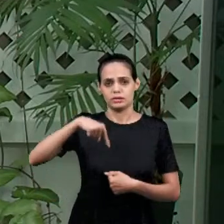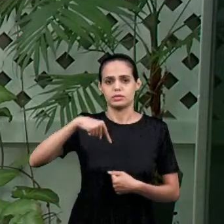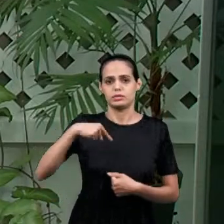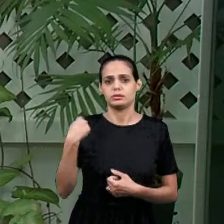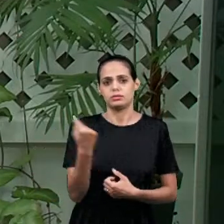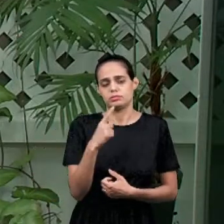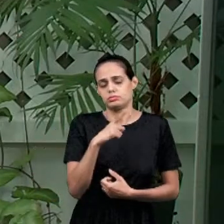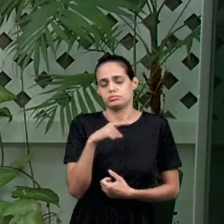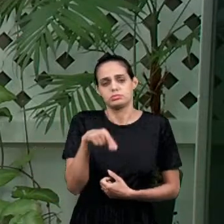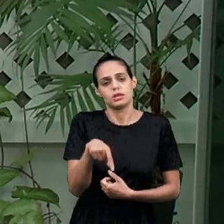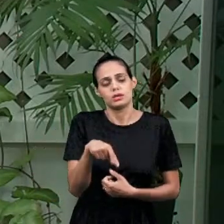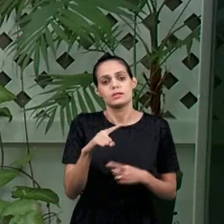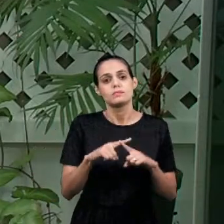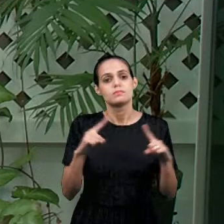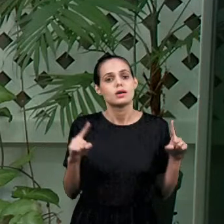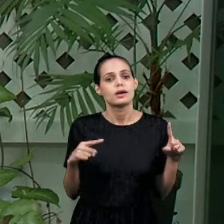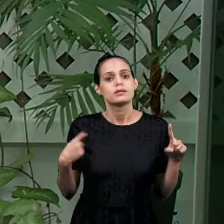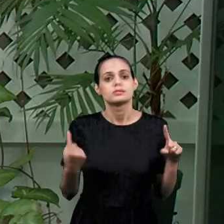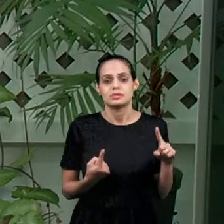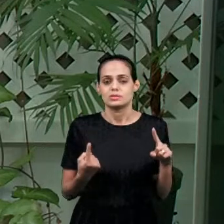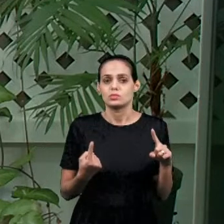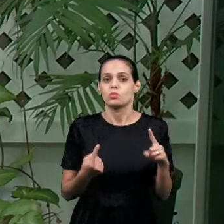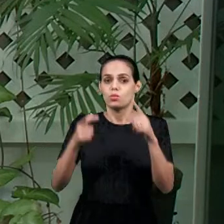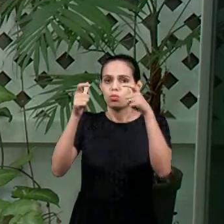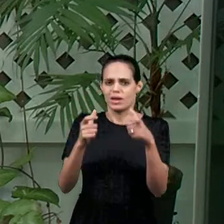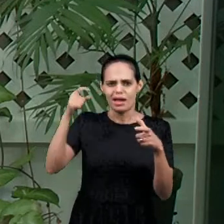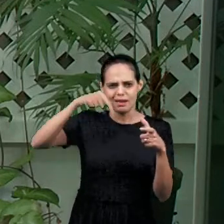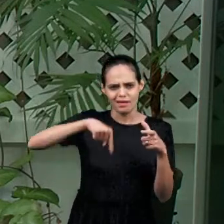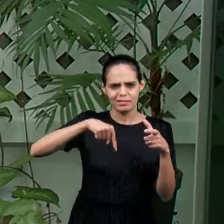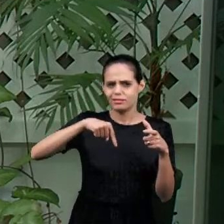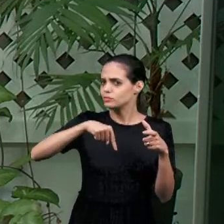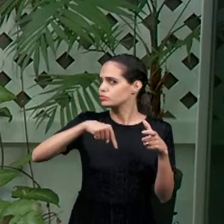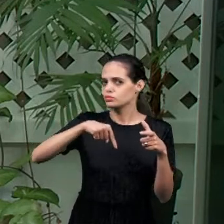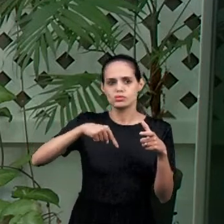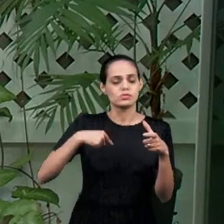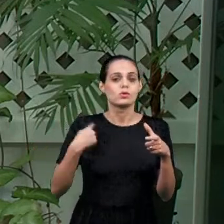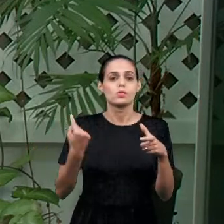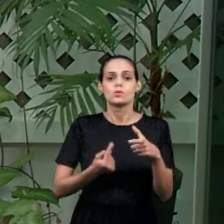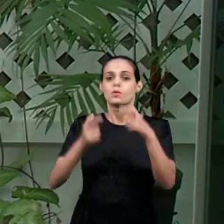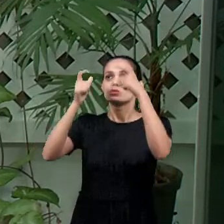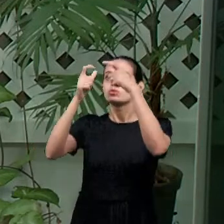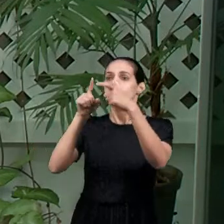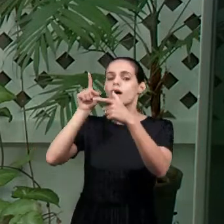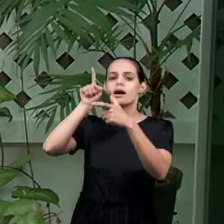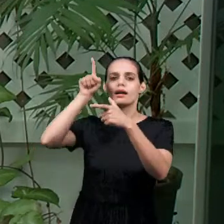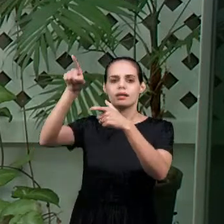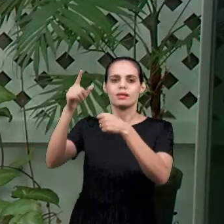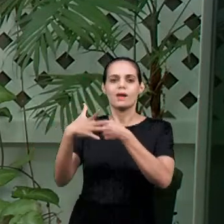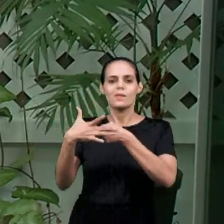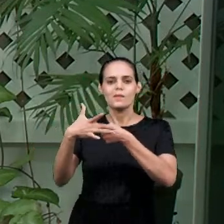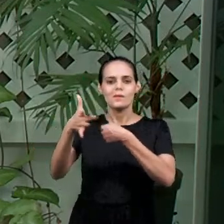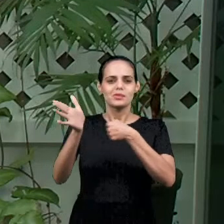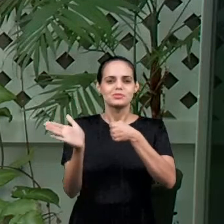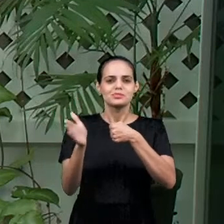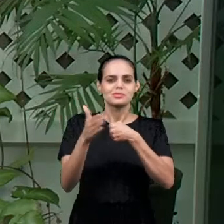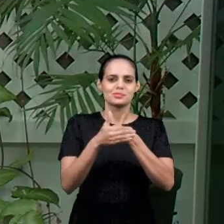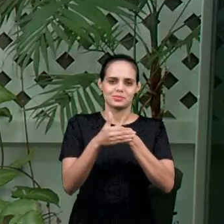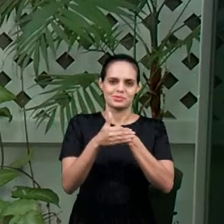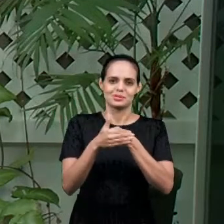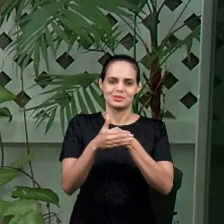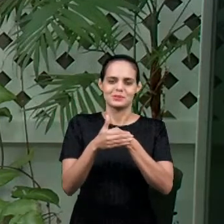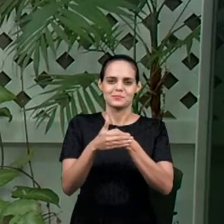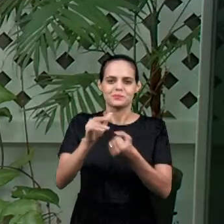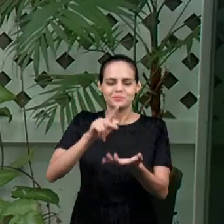existe, mas a nossa terra não é essa terra. A nossa terra é a terra do tesouro escondido, da pérola de